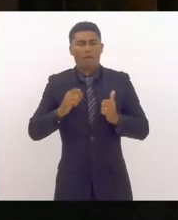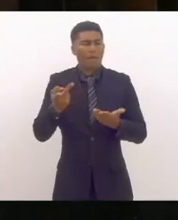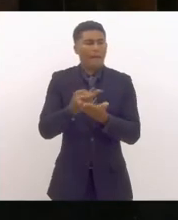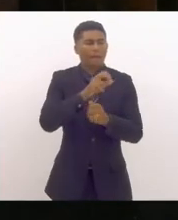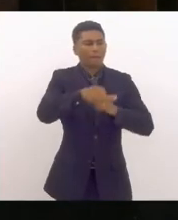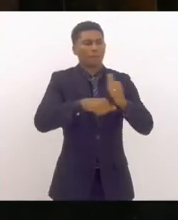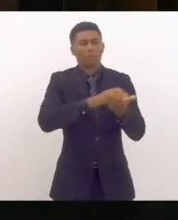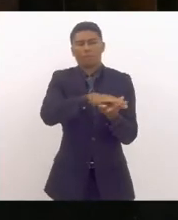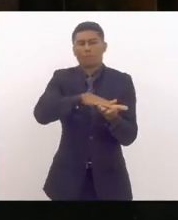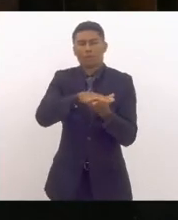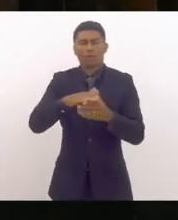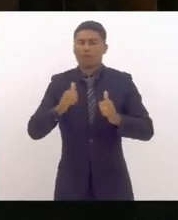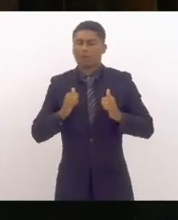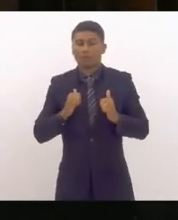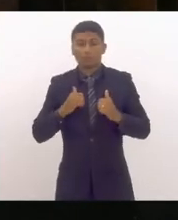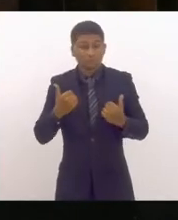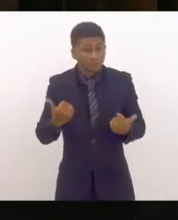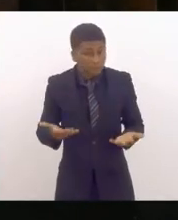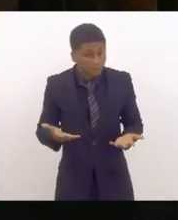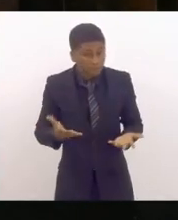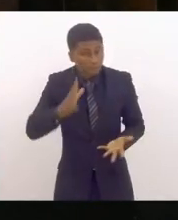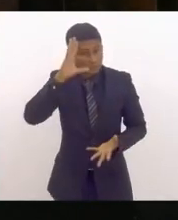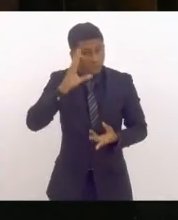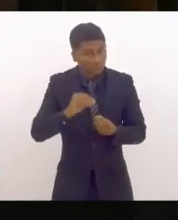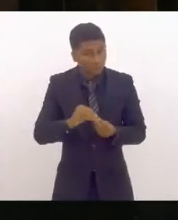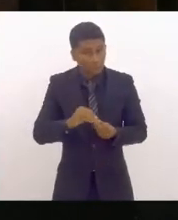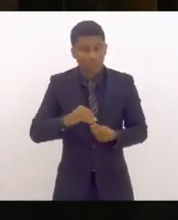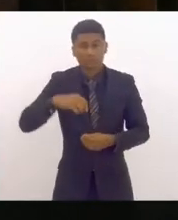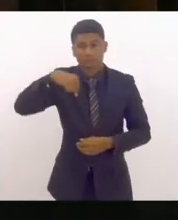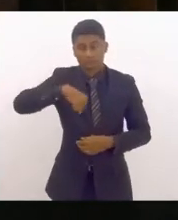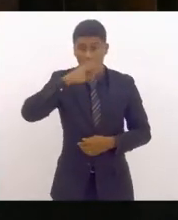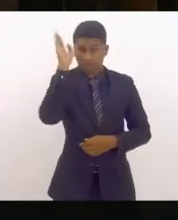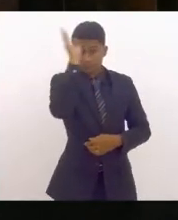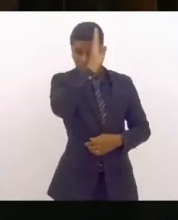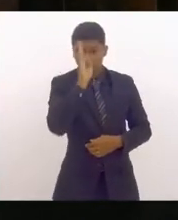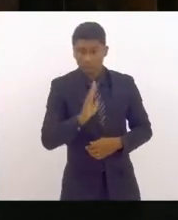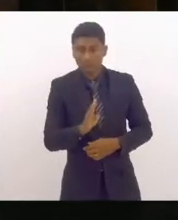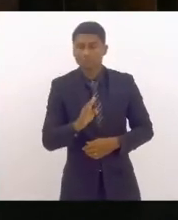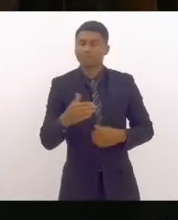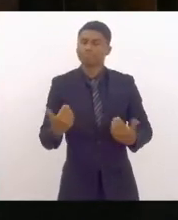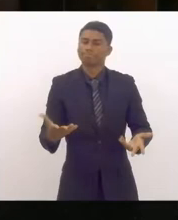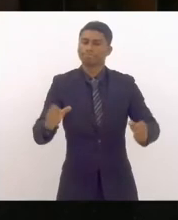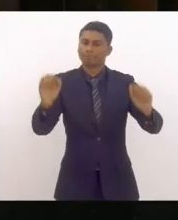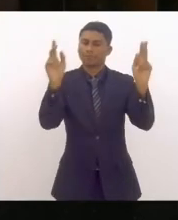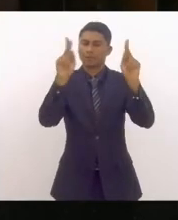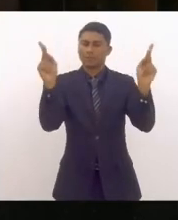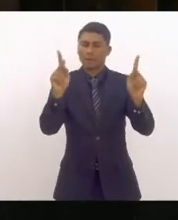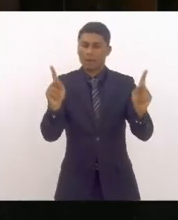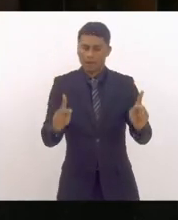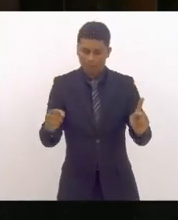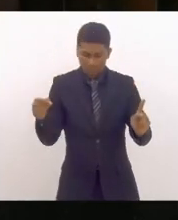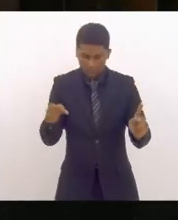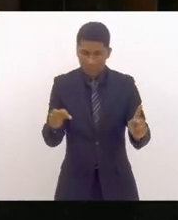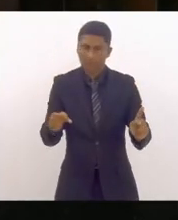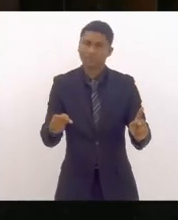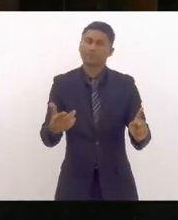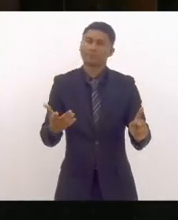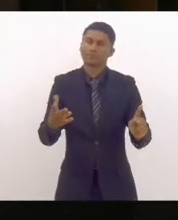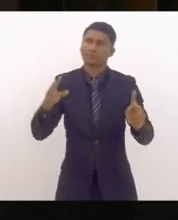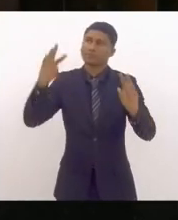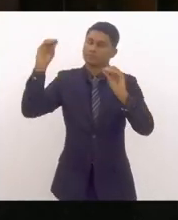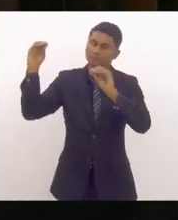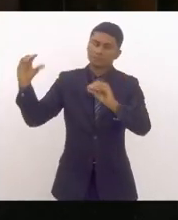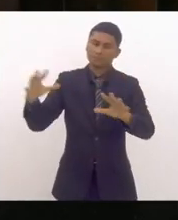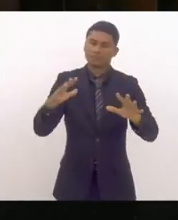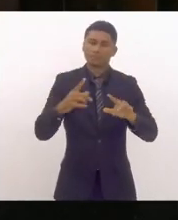errado e o Brasil e com paz é o Brasil abençoado porque a